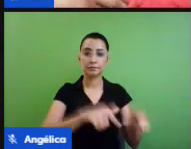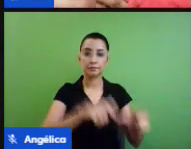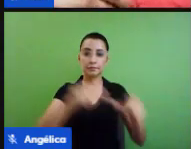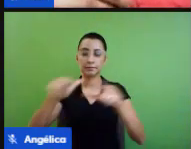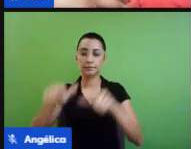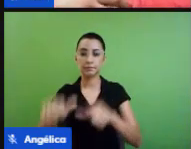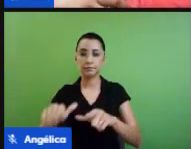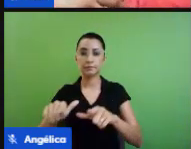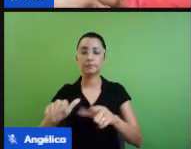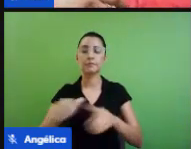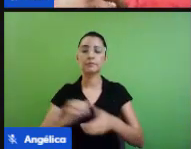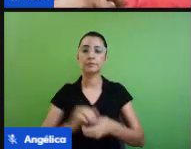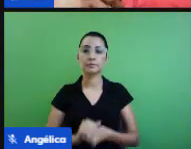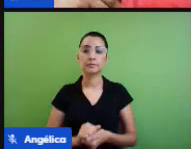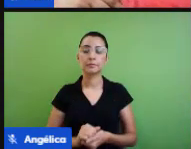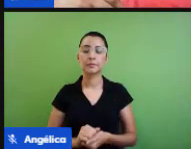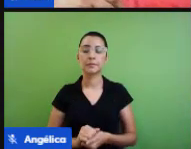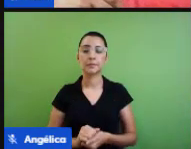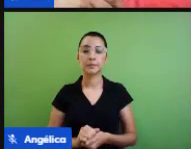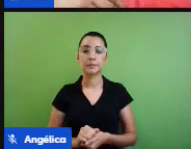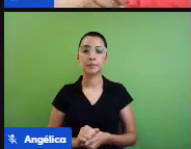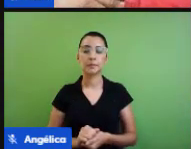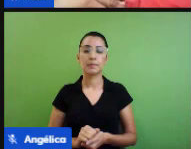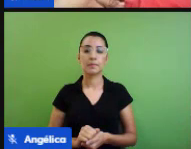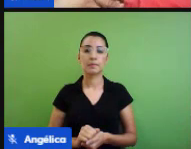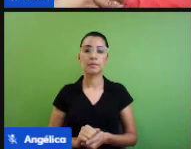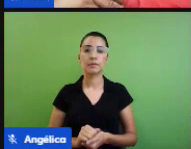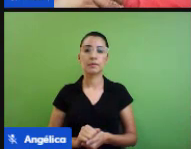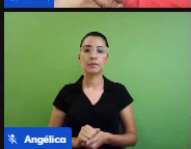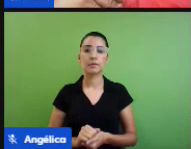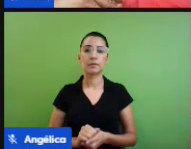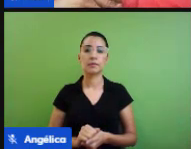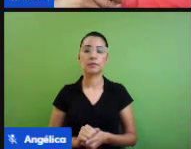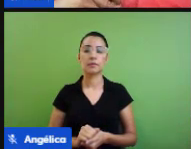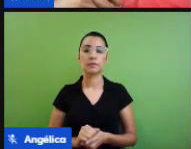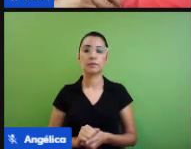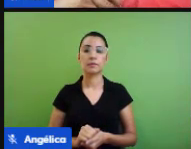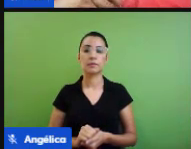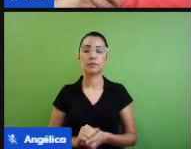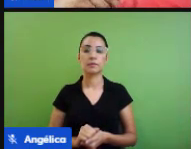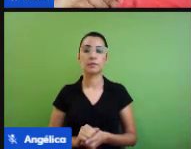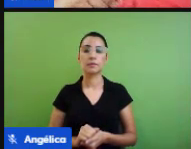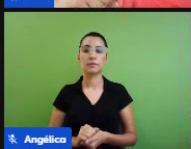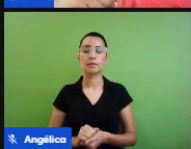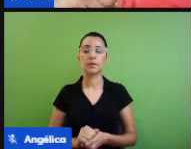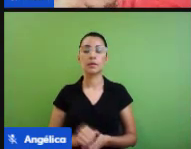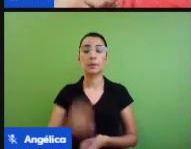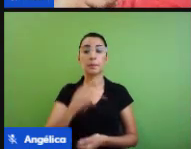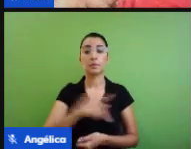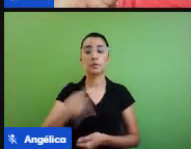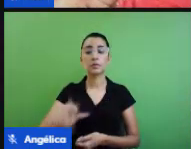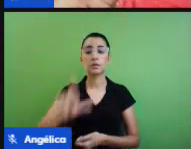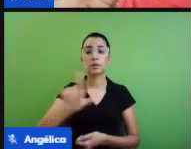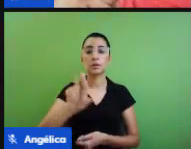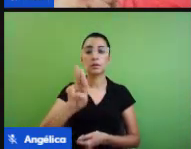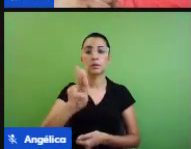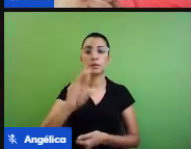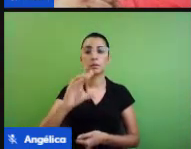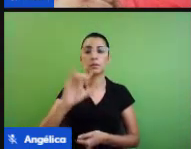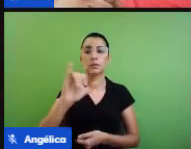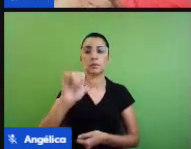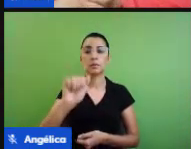cedida para nós, da professora, que a professora Luciana falou, né, da